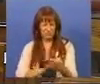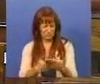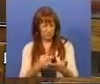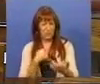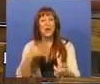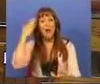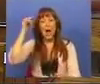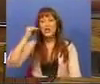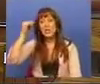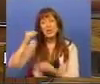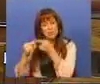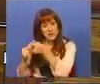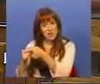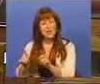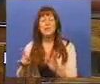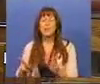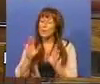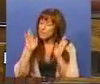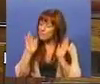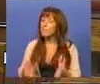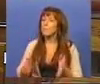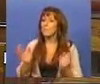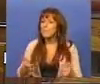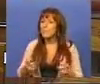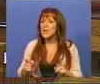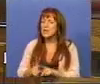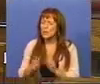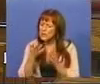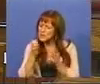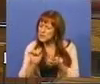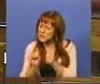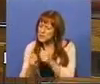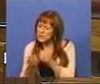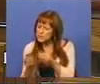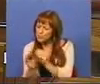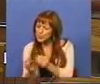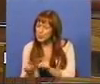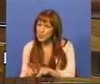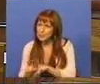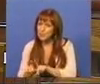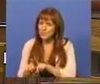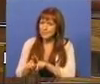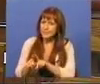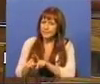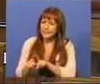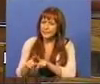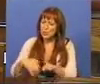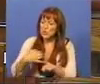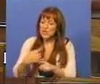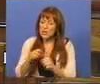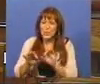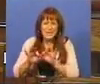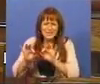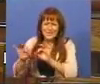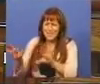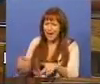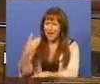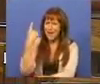na especialidade será preciso aprimorar e que tenham realmente um sentido